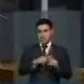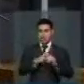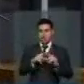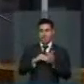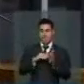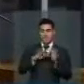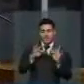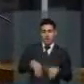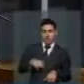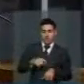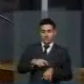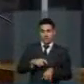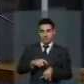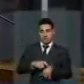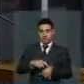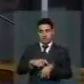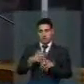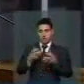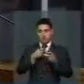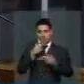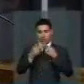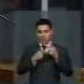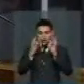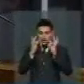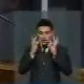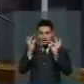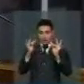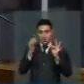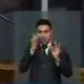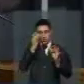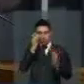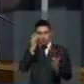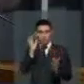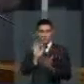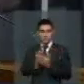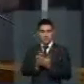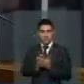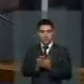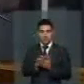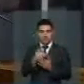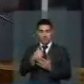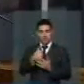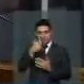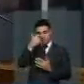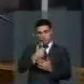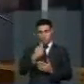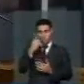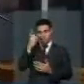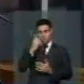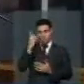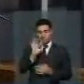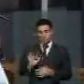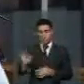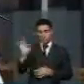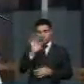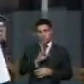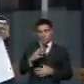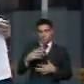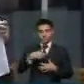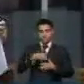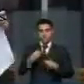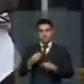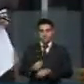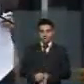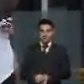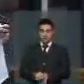resta para dar um testemunho pessoal. Eu hoje sou deputada federal e me emociono porque nós